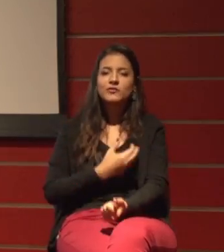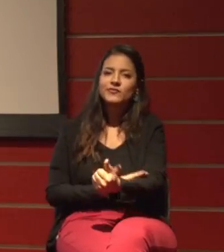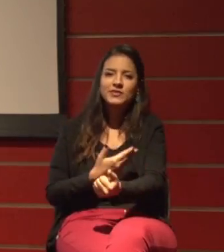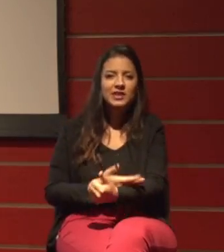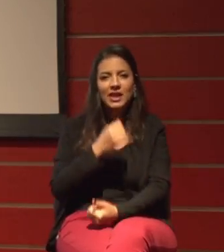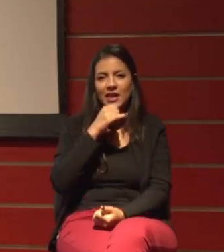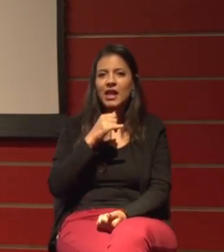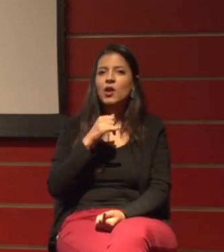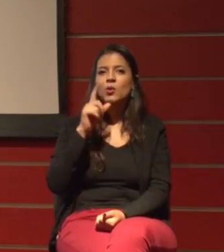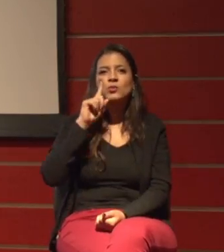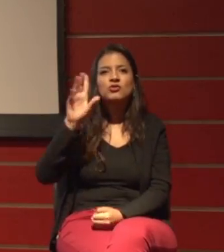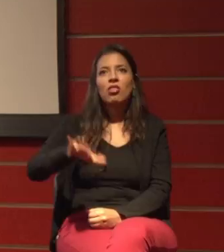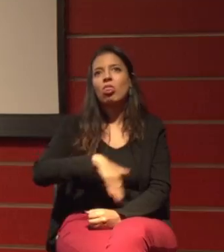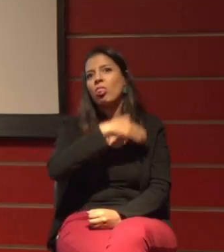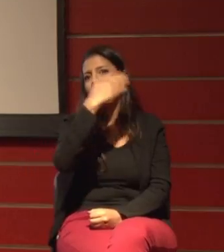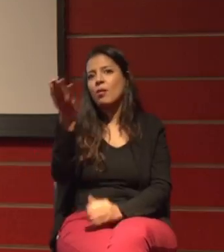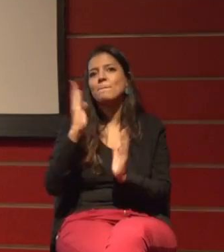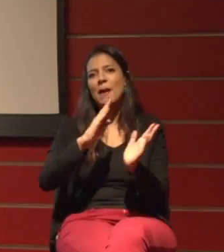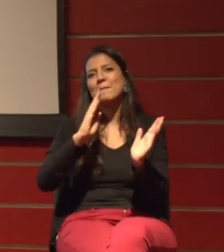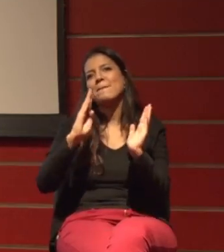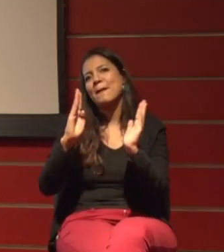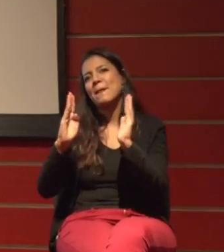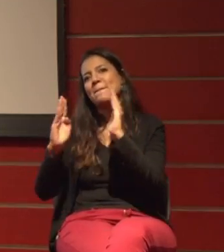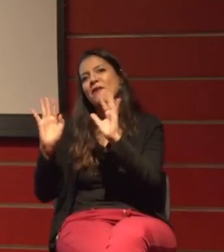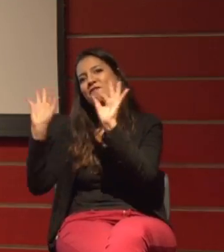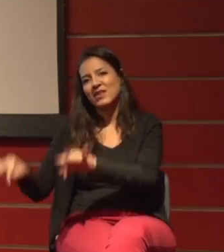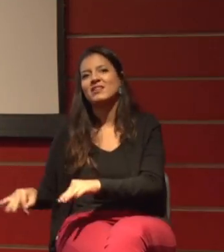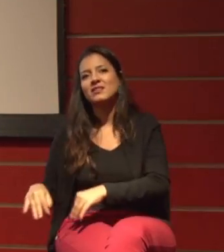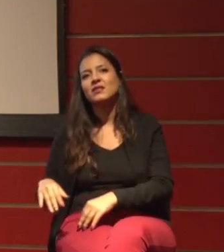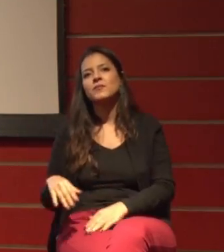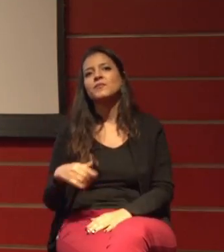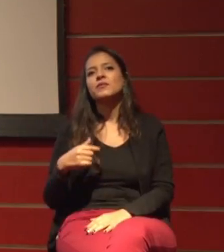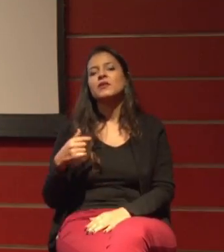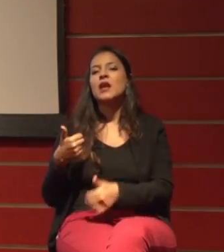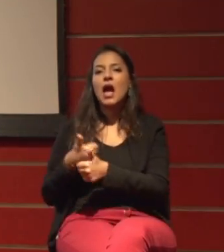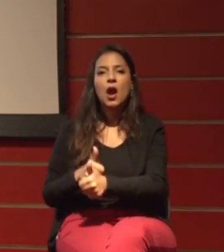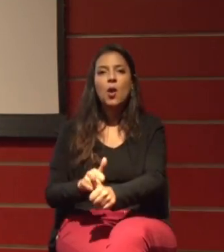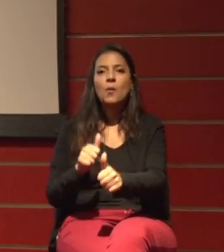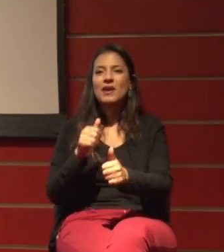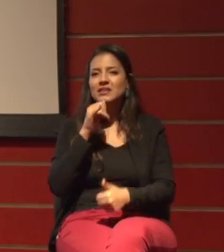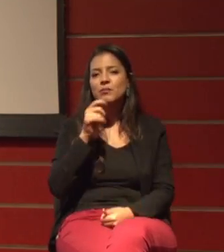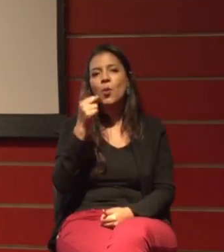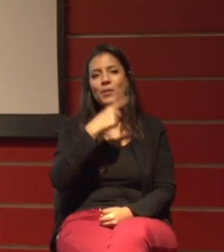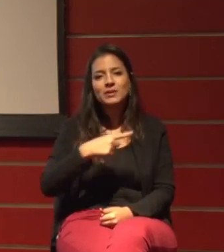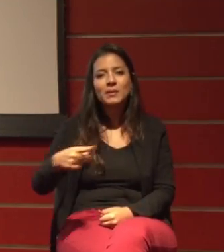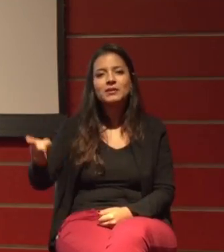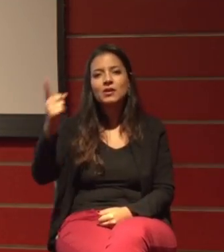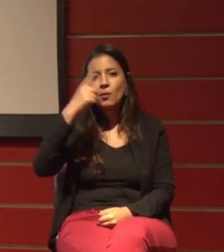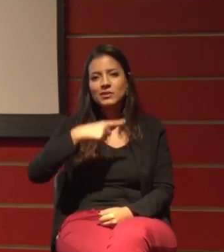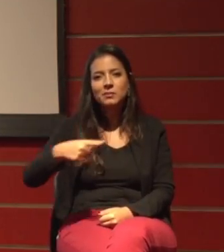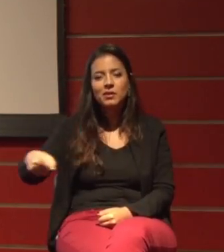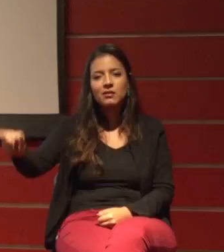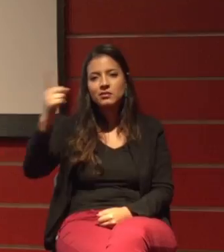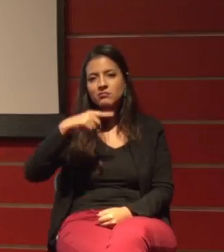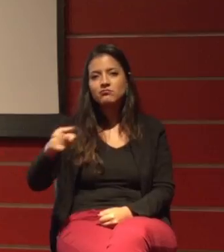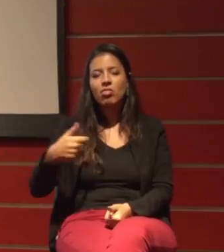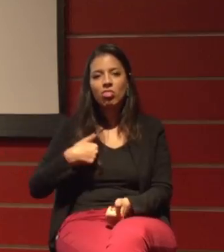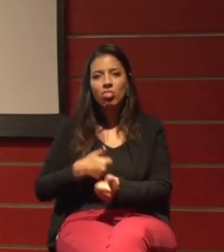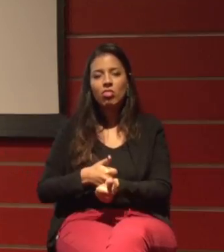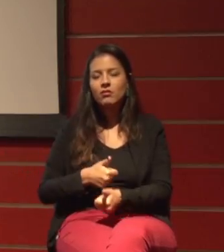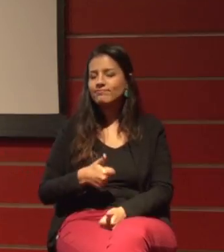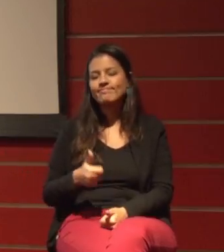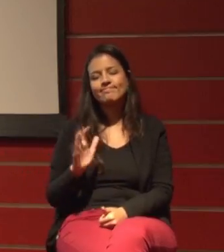fazer as maratonas de de série de uma vez só eu não consigo ir acompanhando essa de cada semana um capítulo para mim não tem menor não